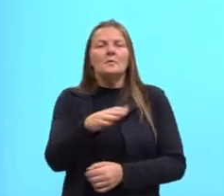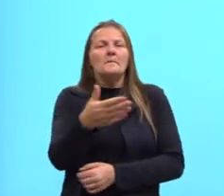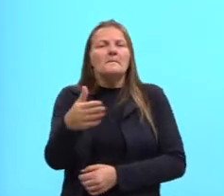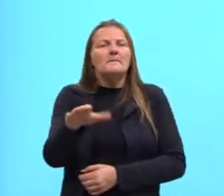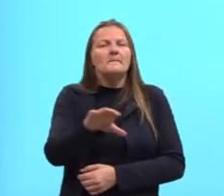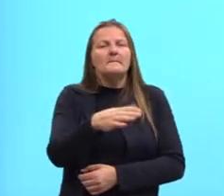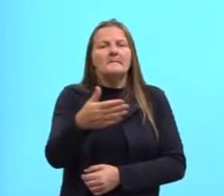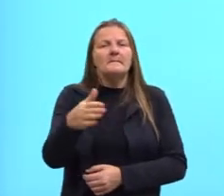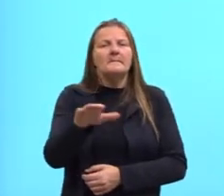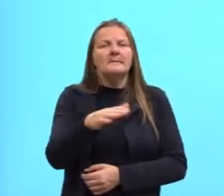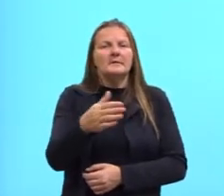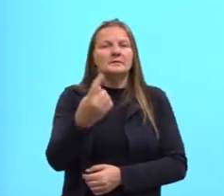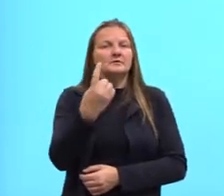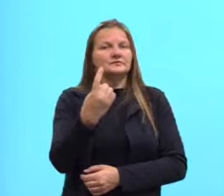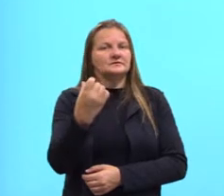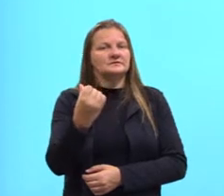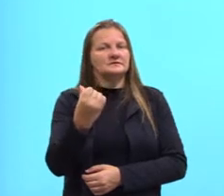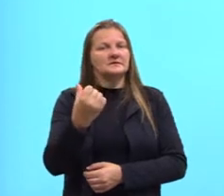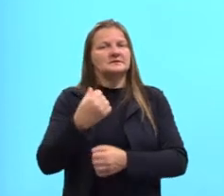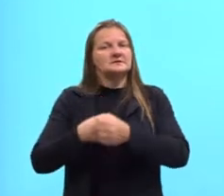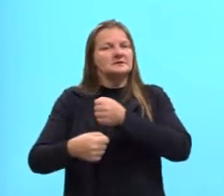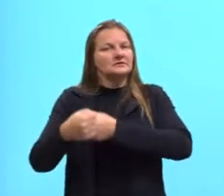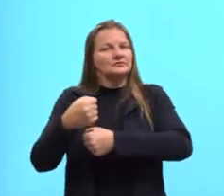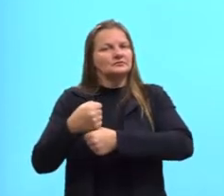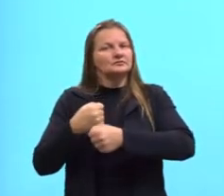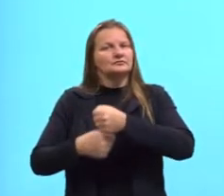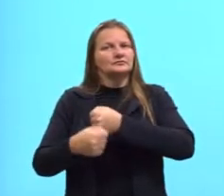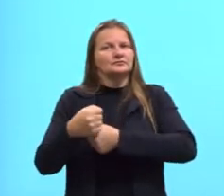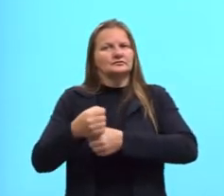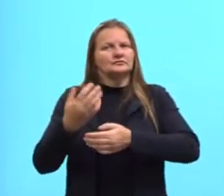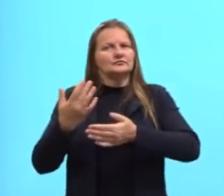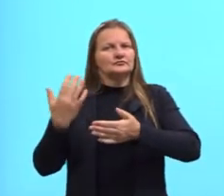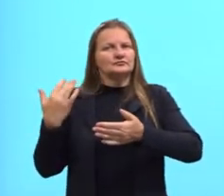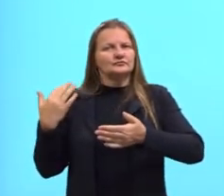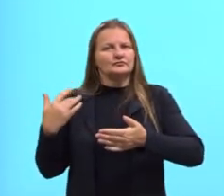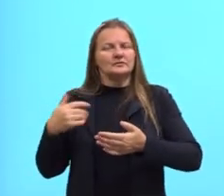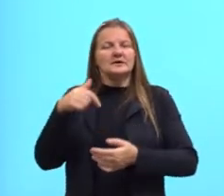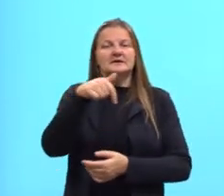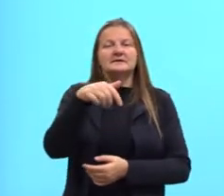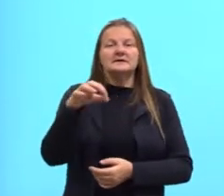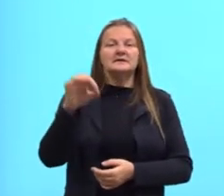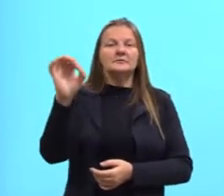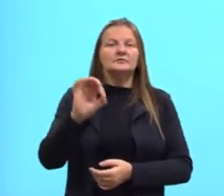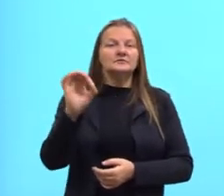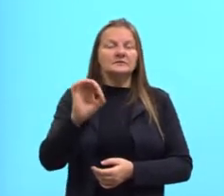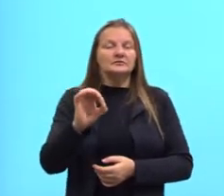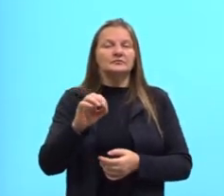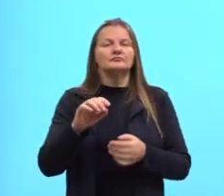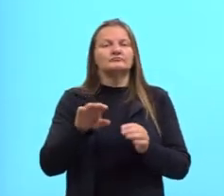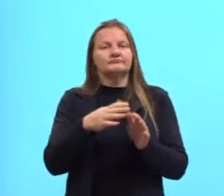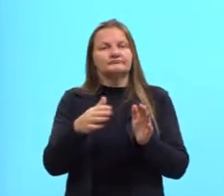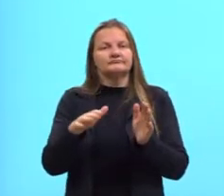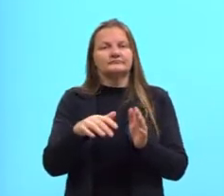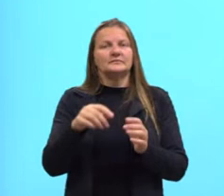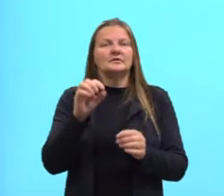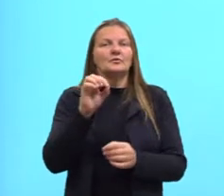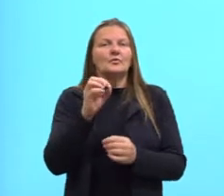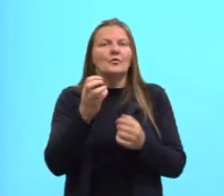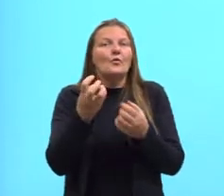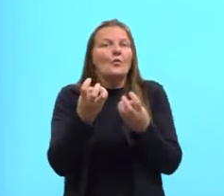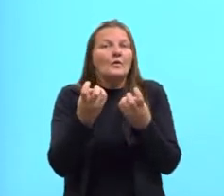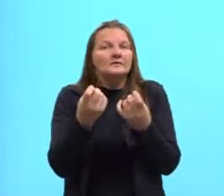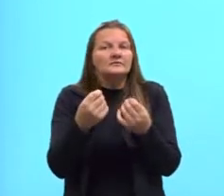médio ele está em 16 anos e nós buscamos setenta por cento do tempo necessário